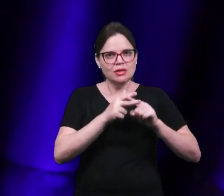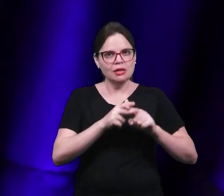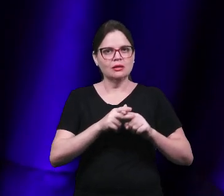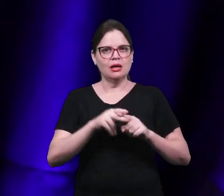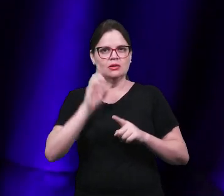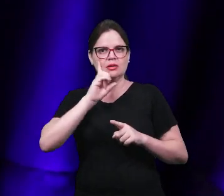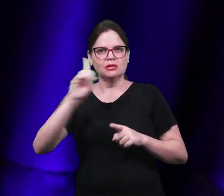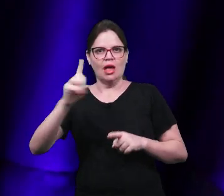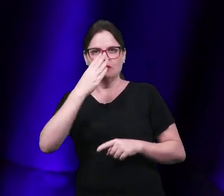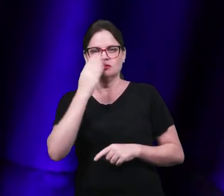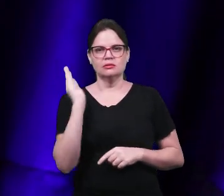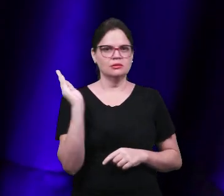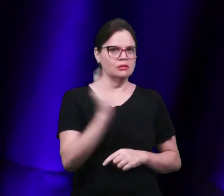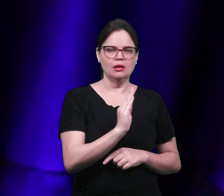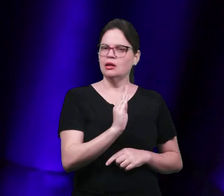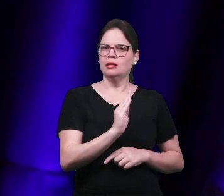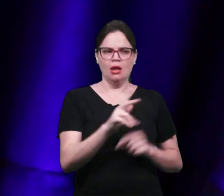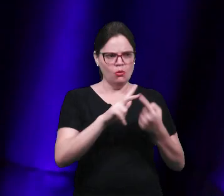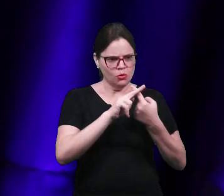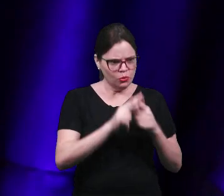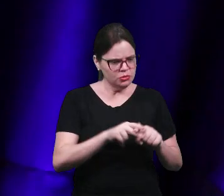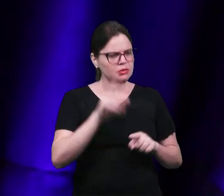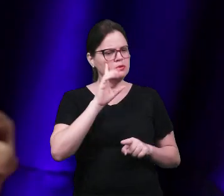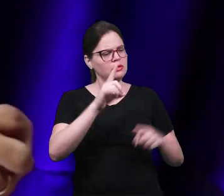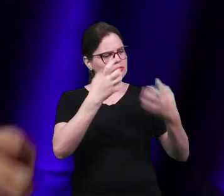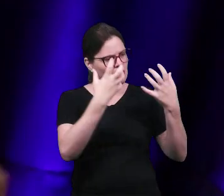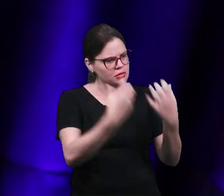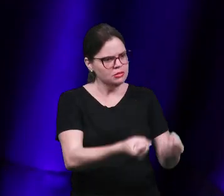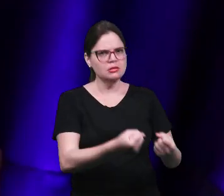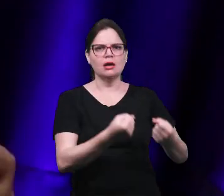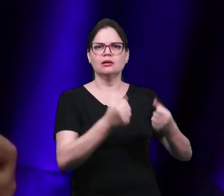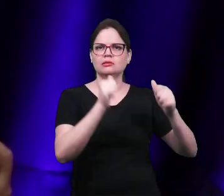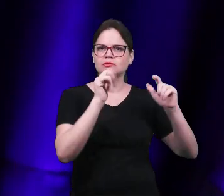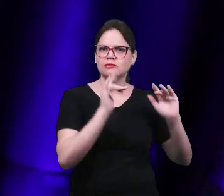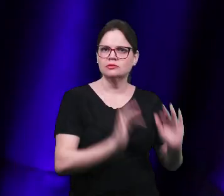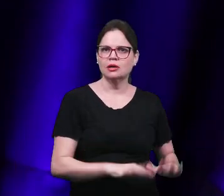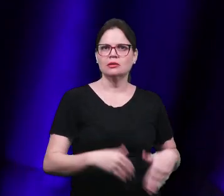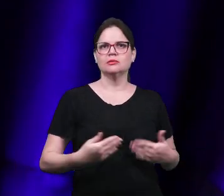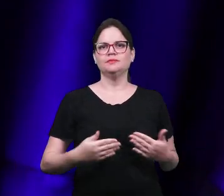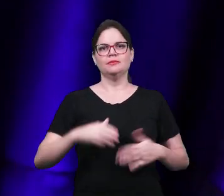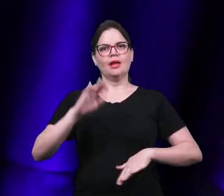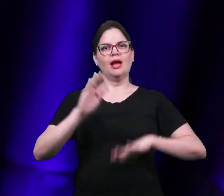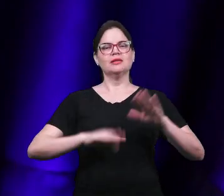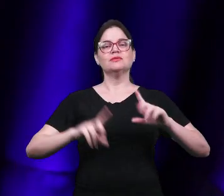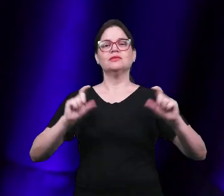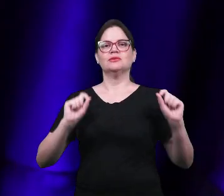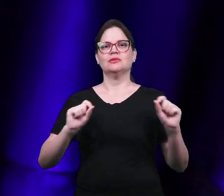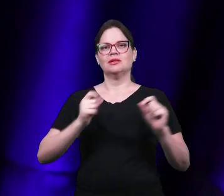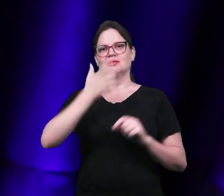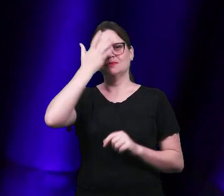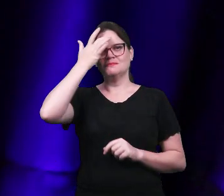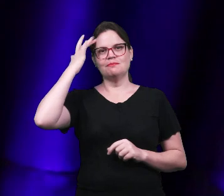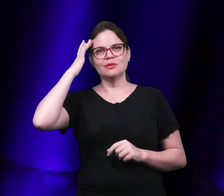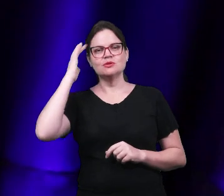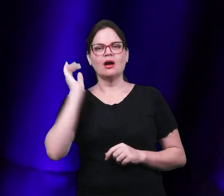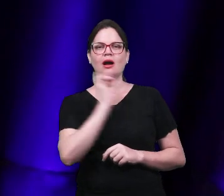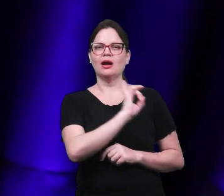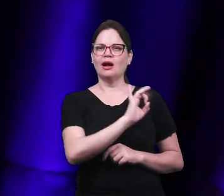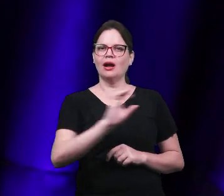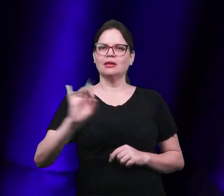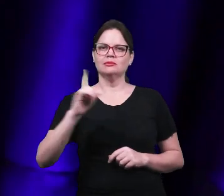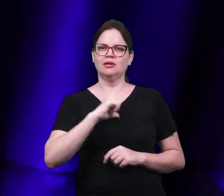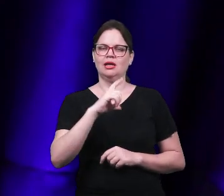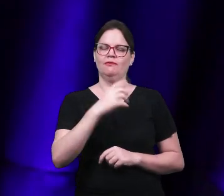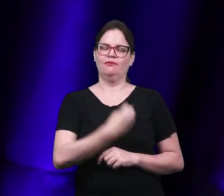hoje é assim, Deus não faz acepção de pessoas, às vezes nomes parecidos, porque as pessoas cada um tem a sua